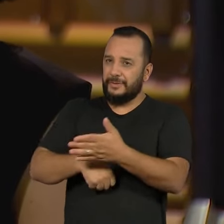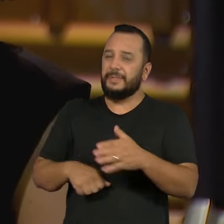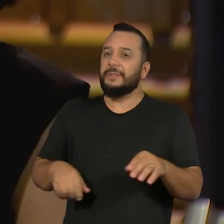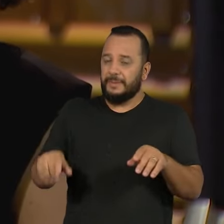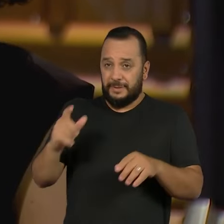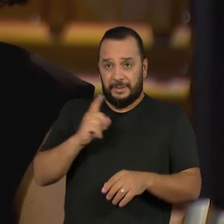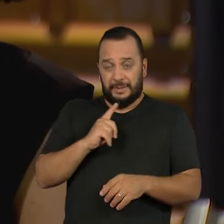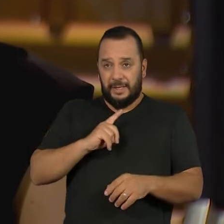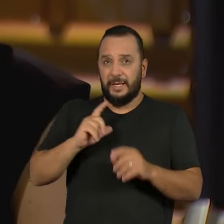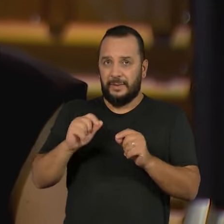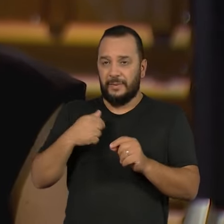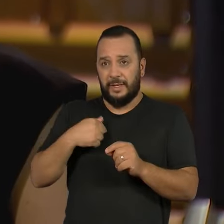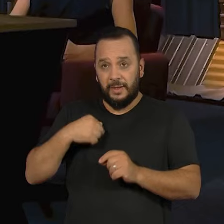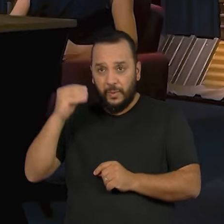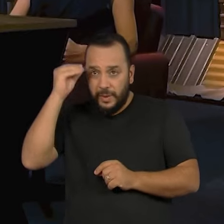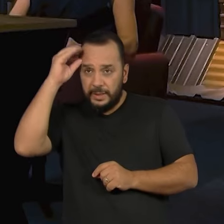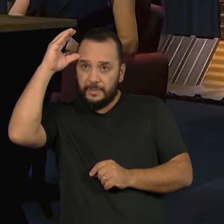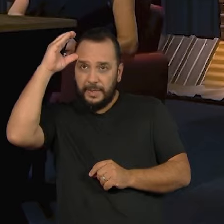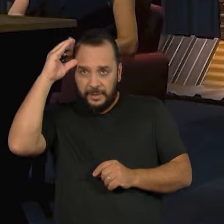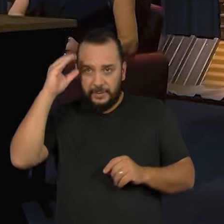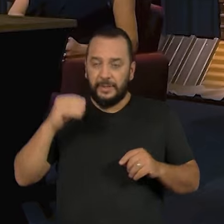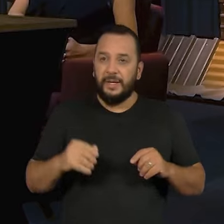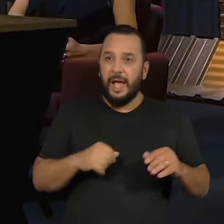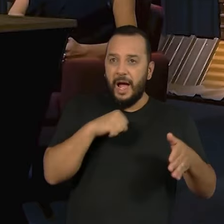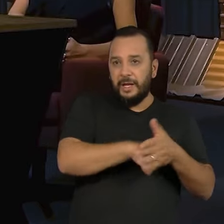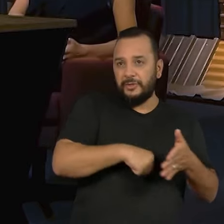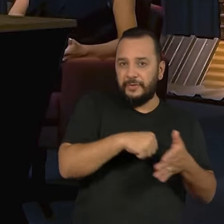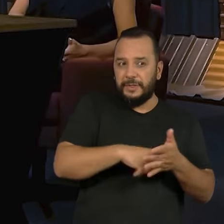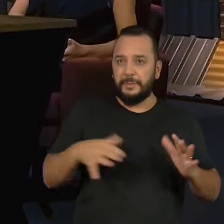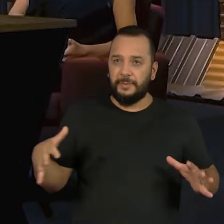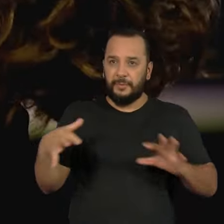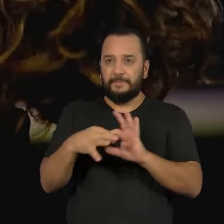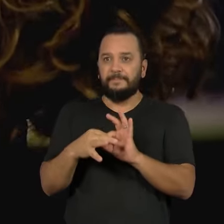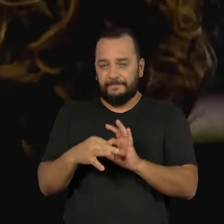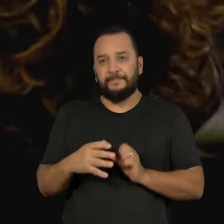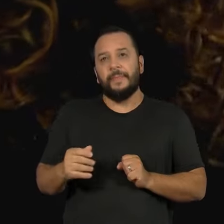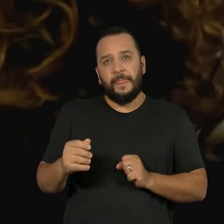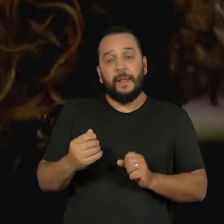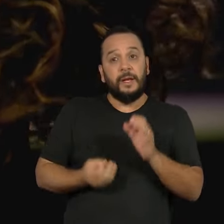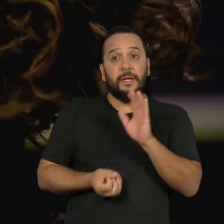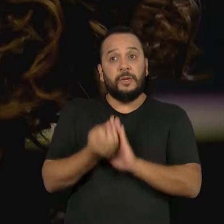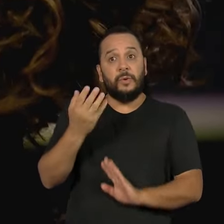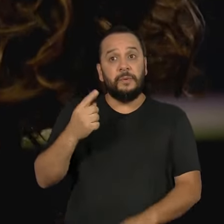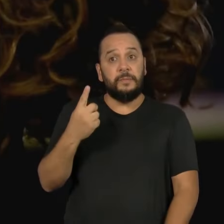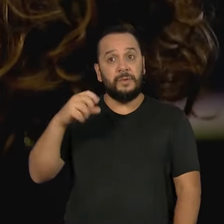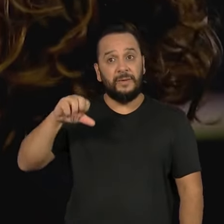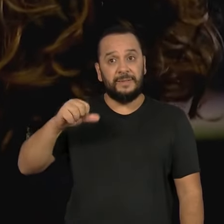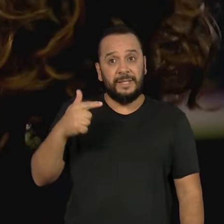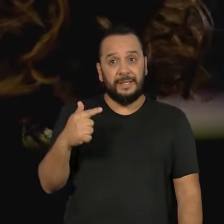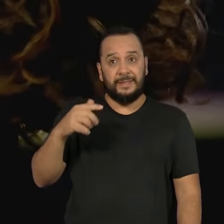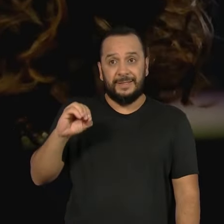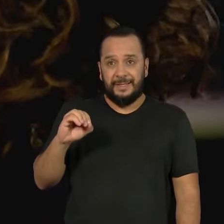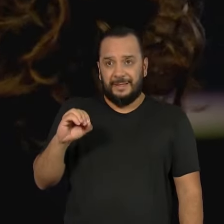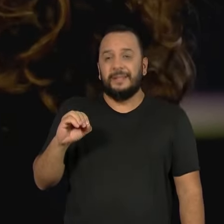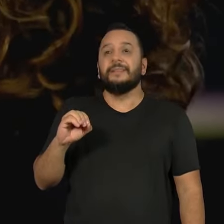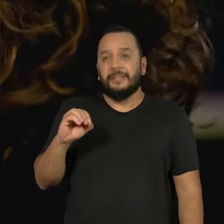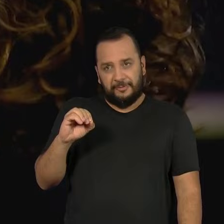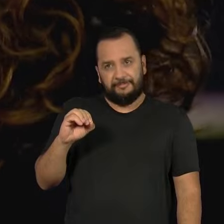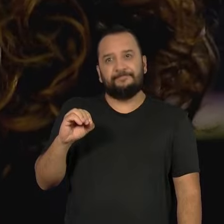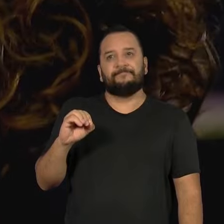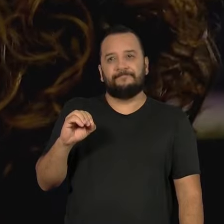interface entre produção de conhecimento e ativismo uma organização que surge nas na década de 70 é eh